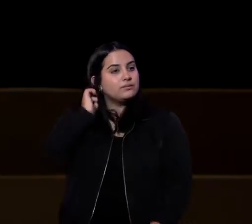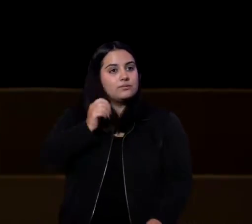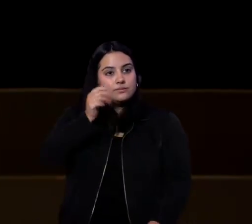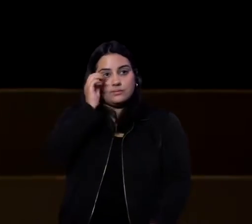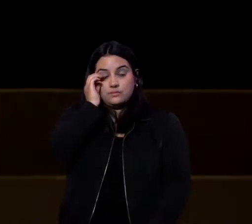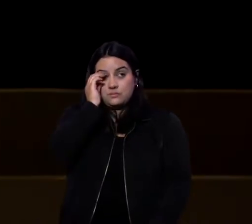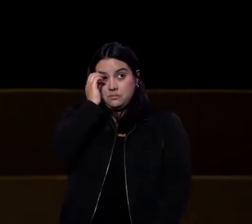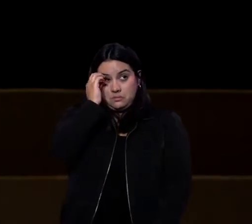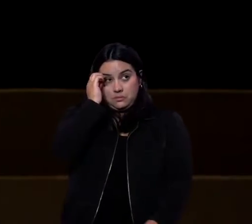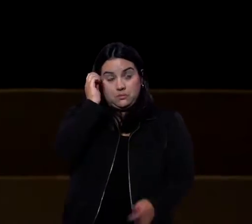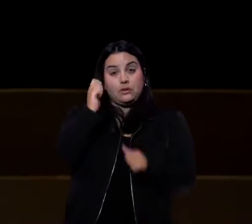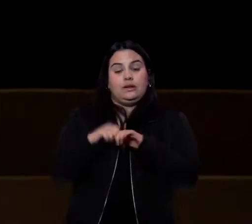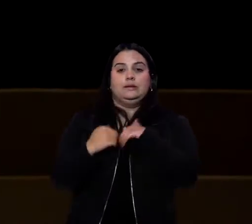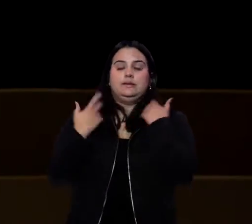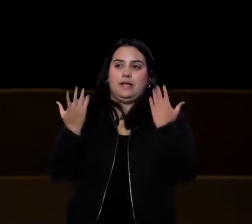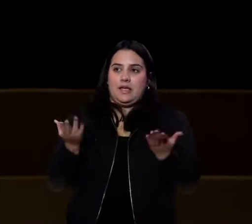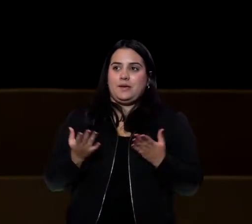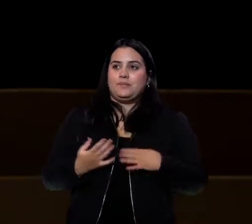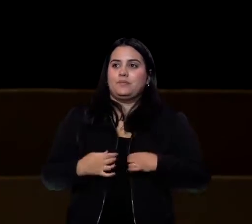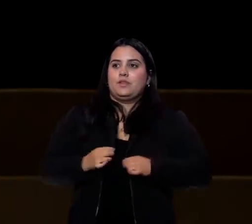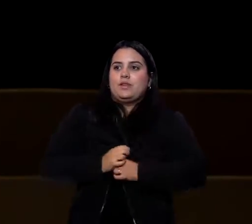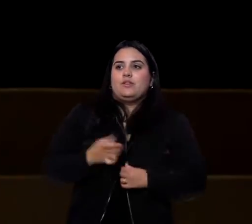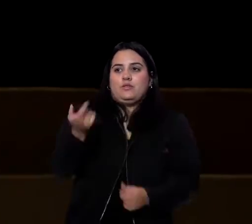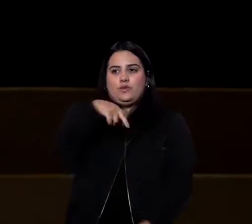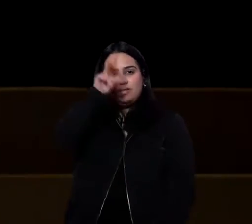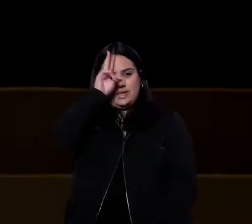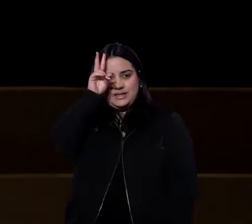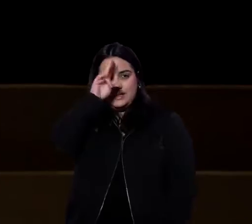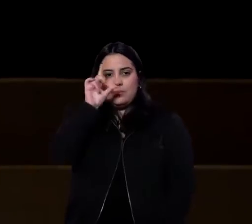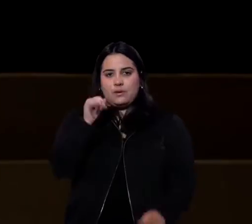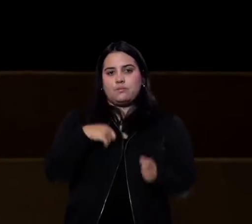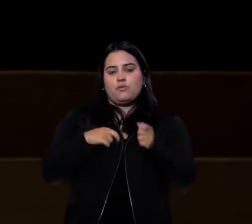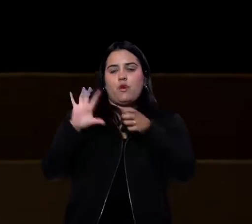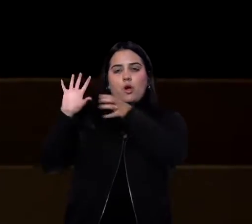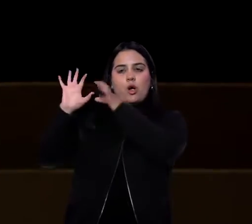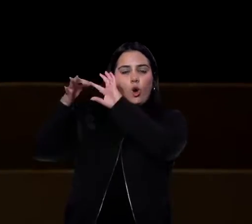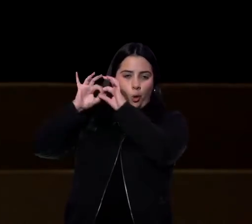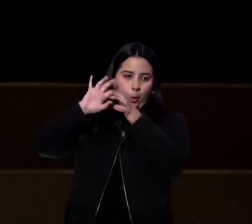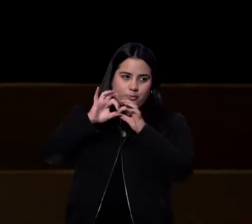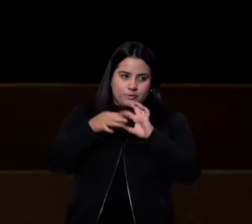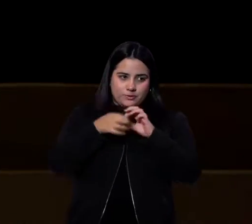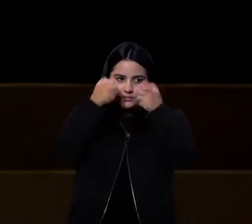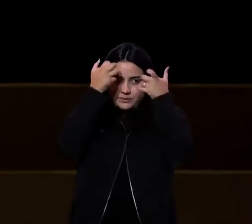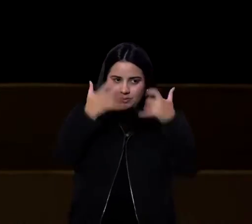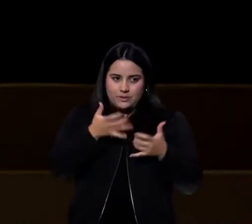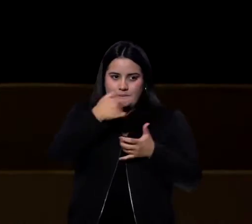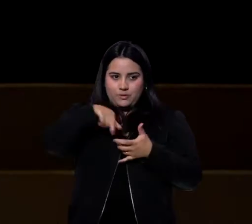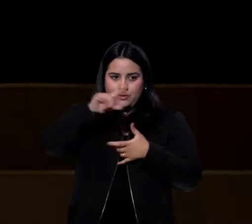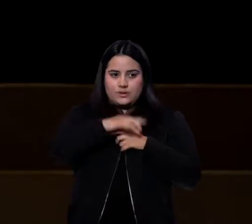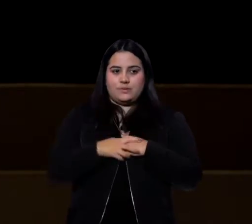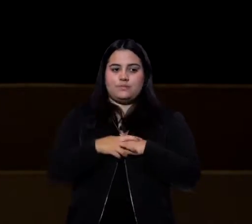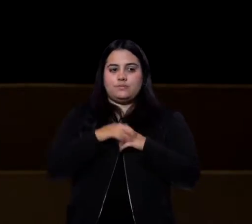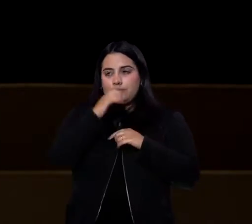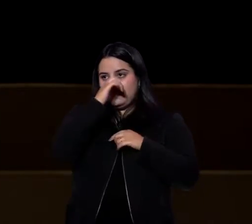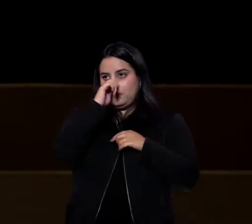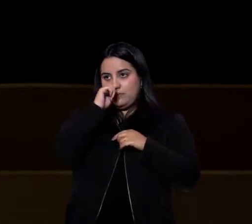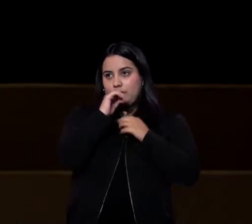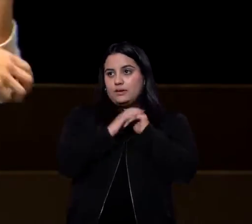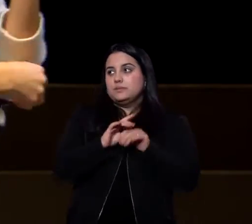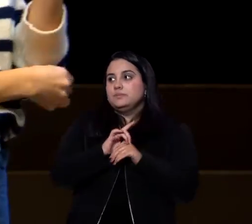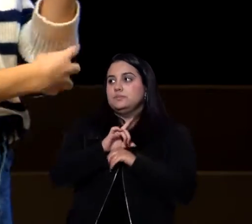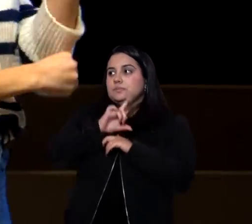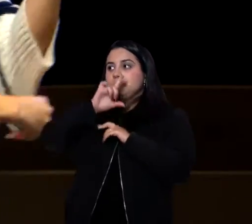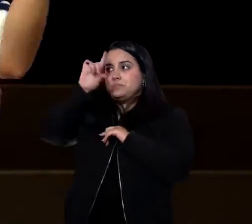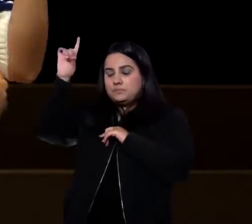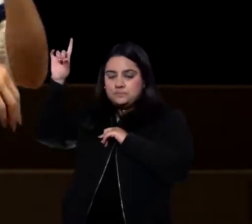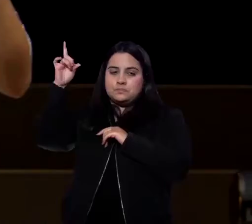E quando, enfim, né, vocês lembram um pouco de Eliseu, mas eu vou contextualizar aqui. Quando Deus chamou ele, né, através lá da vida do